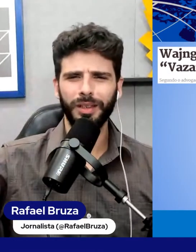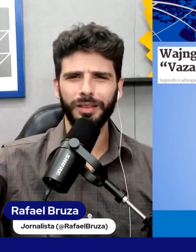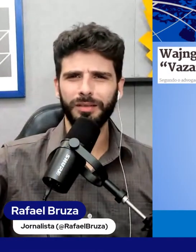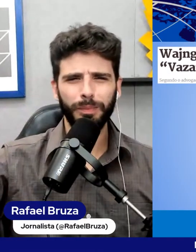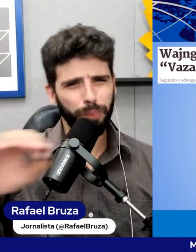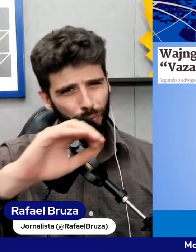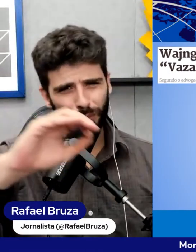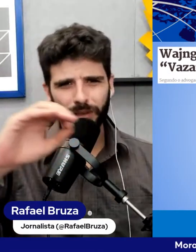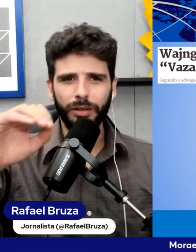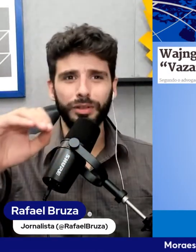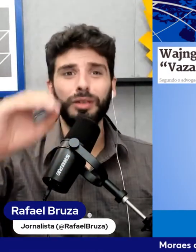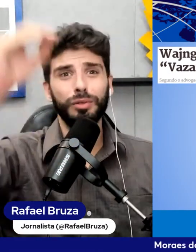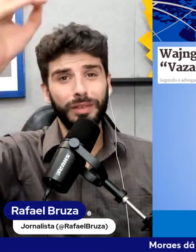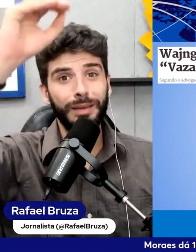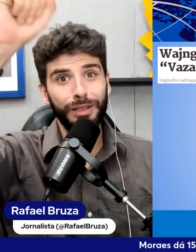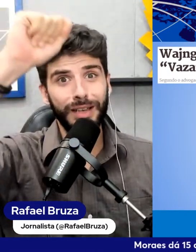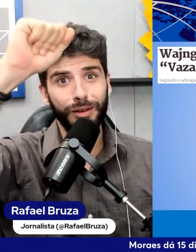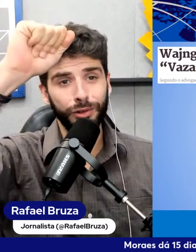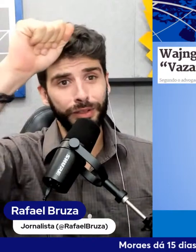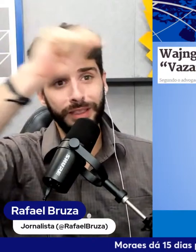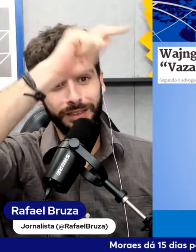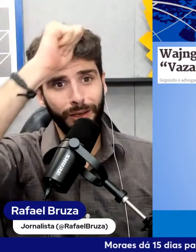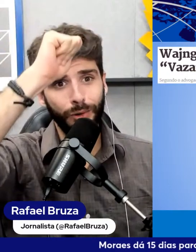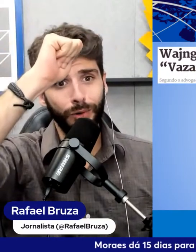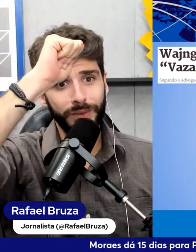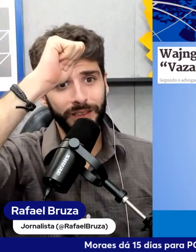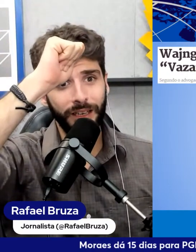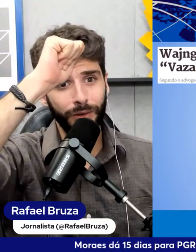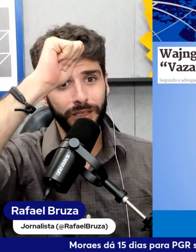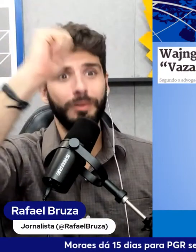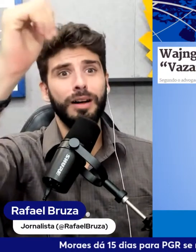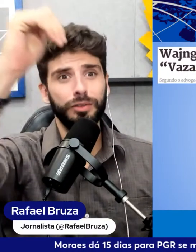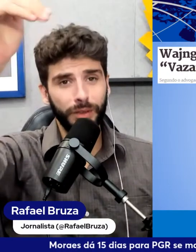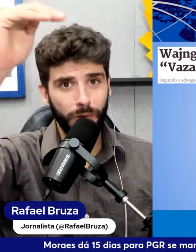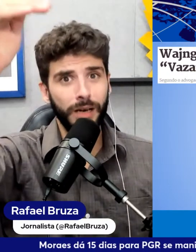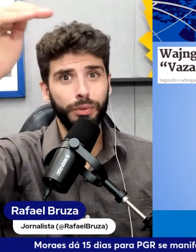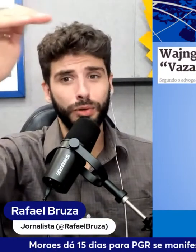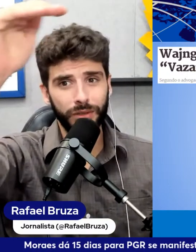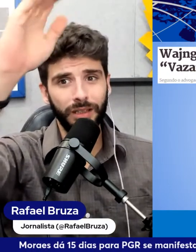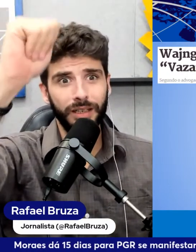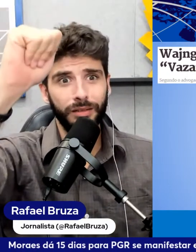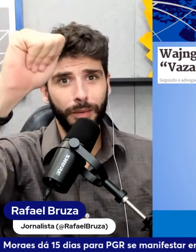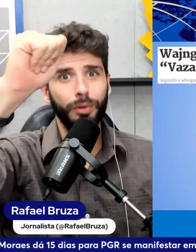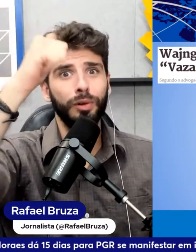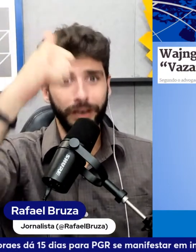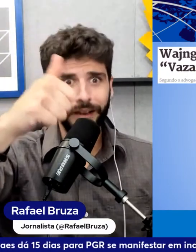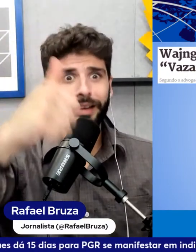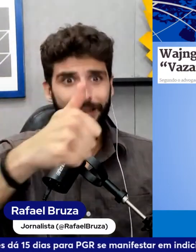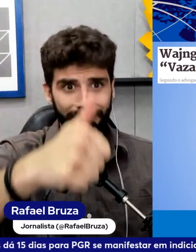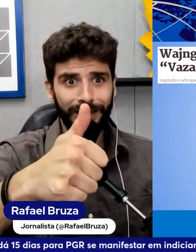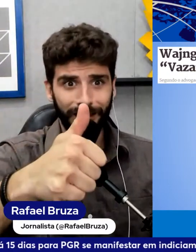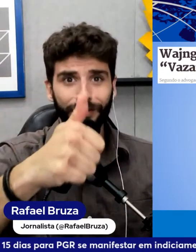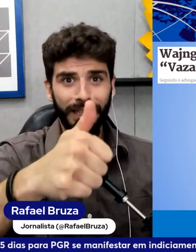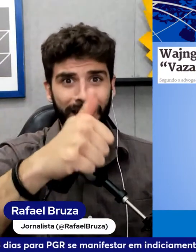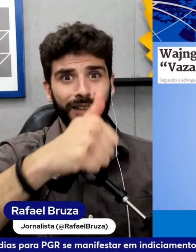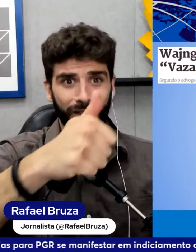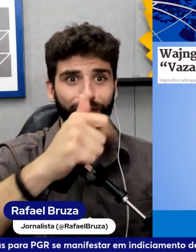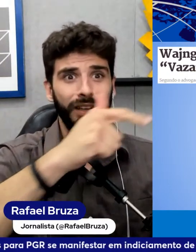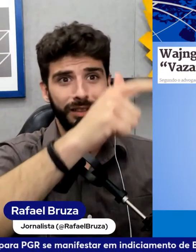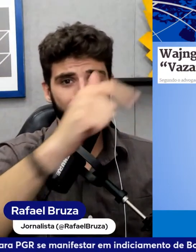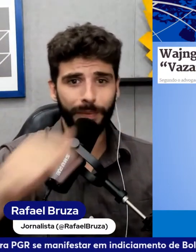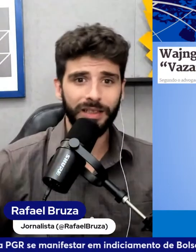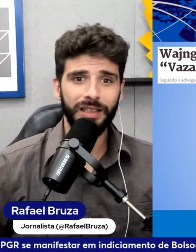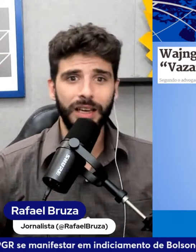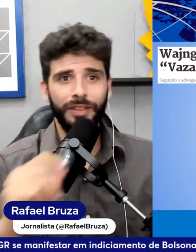pútrido pútrido já usou o lema de aits na Sec para vocês terem noção ausf o campo de concentração na Polônia sim van